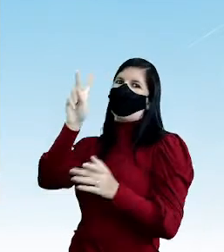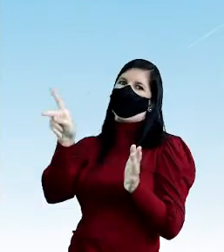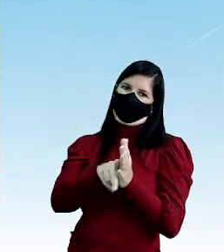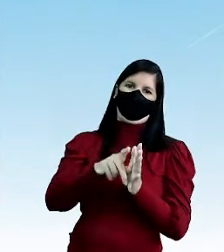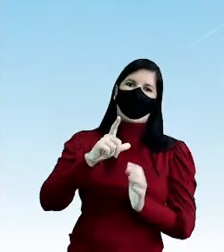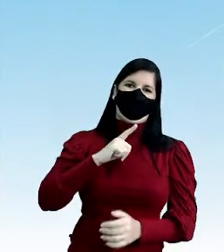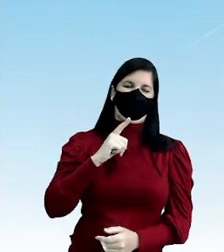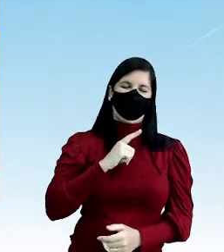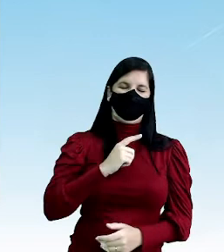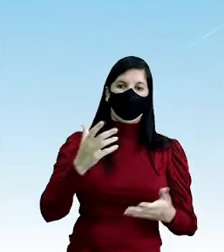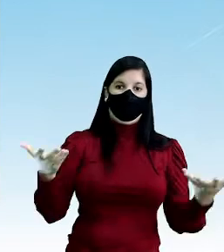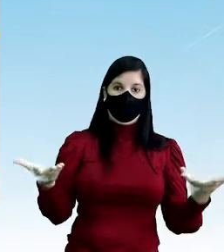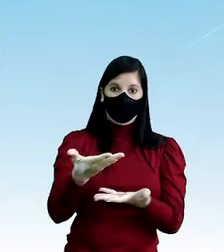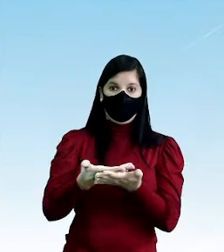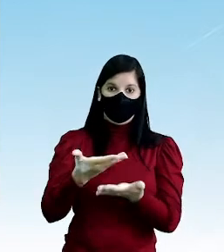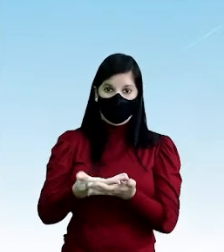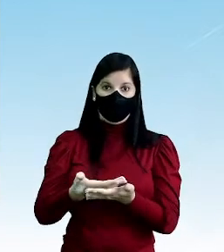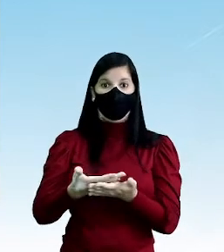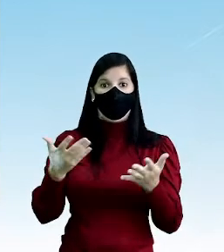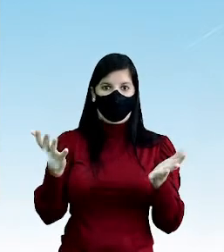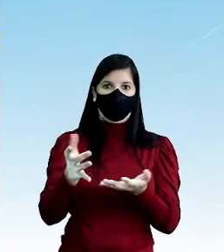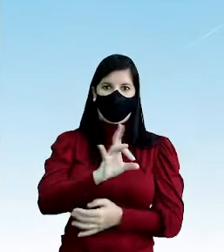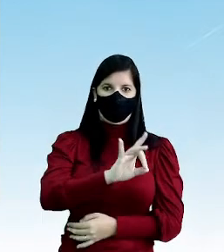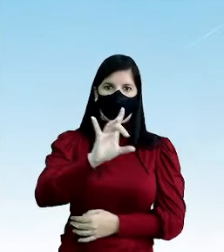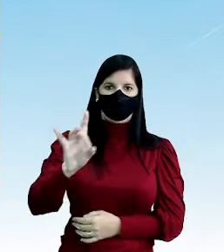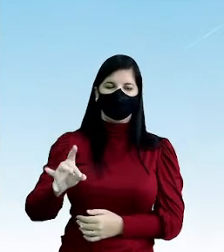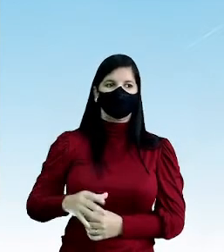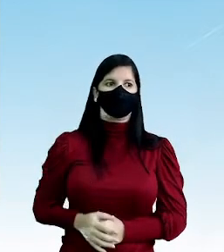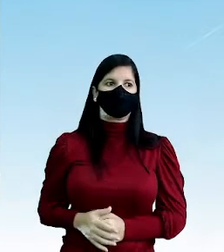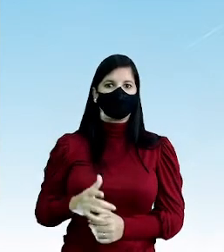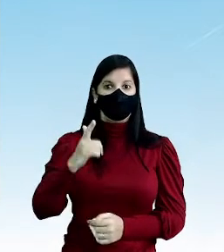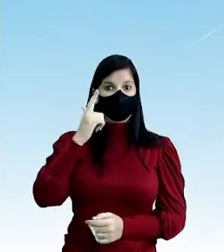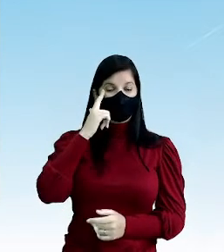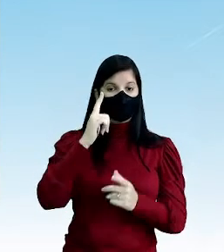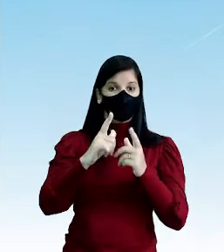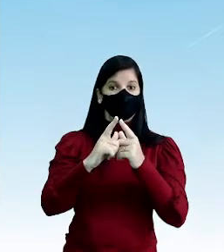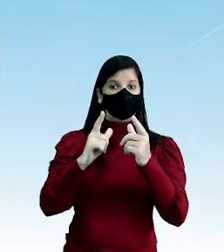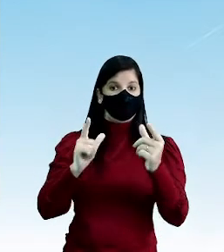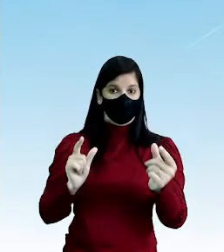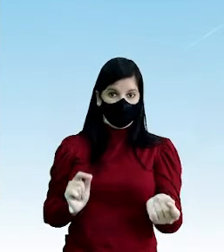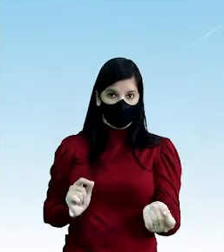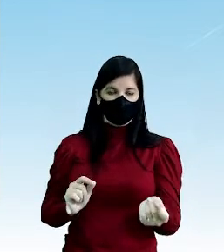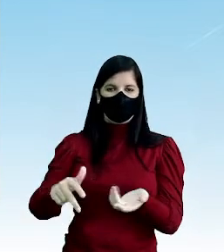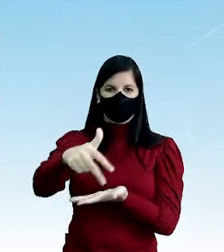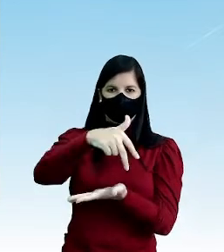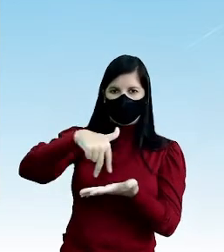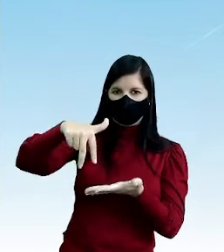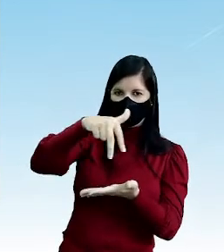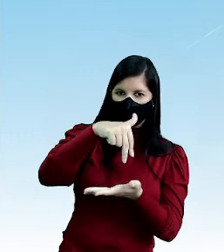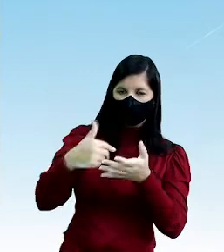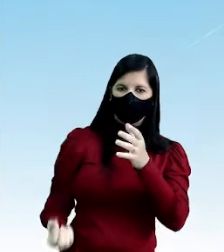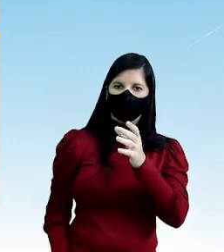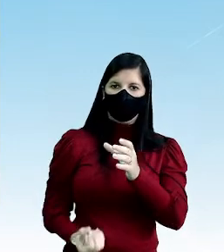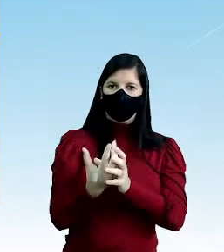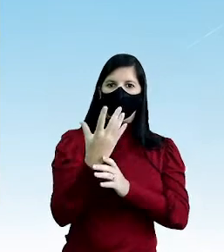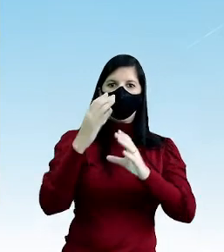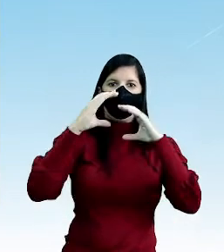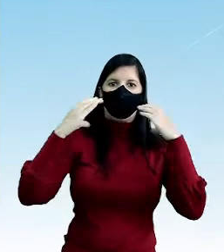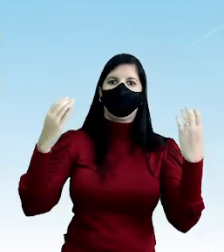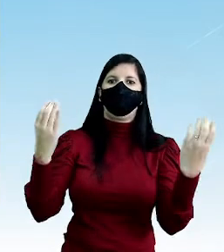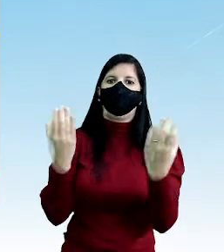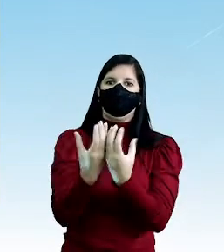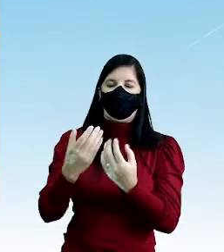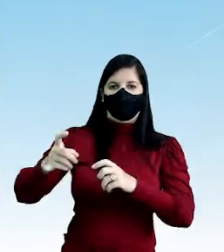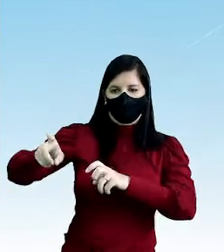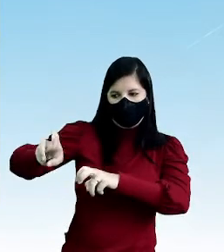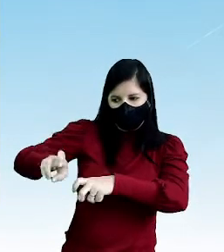vai começar agora a estudar um pouquinho sobre cada um. No Japão, várias danças japonesas se originaram em comunidades